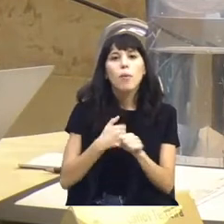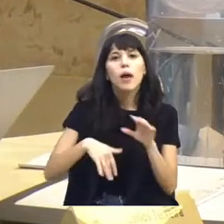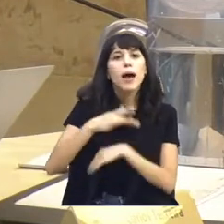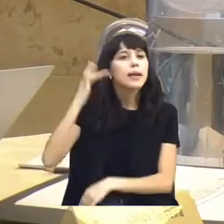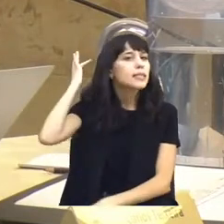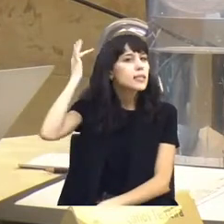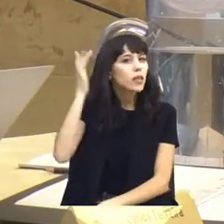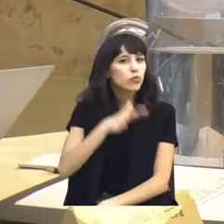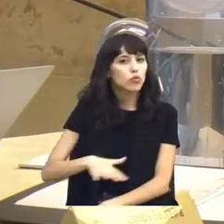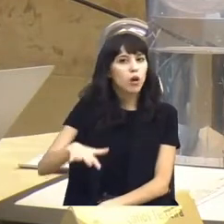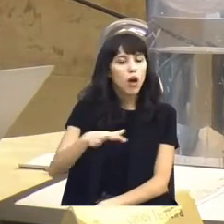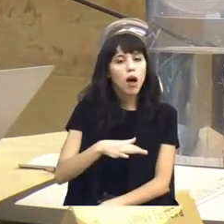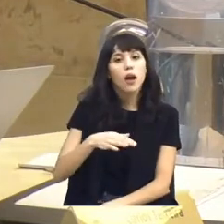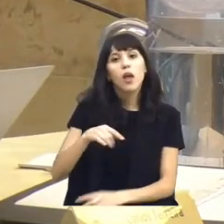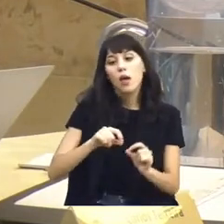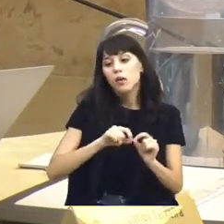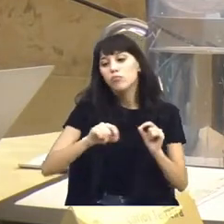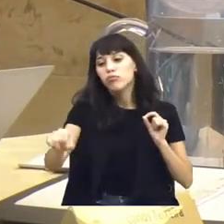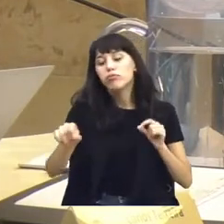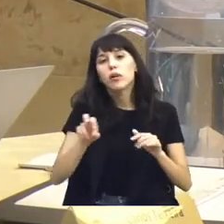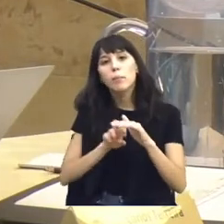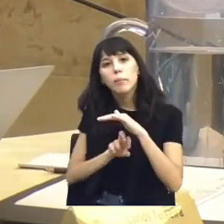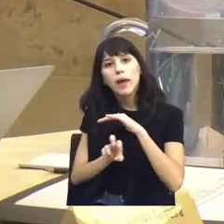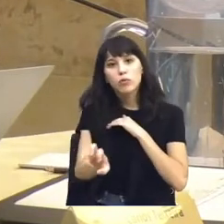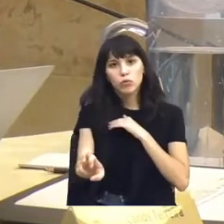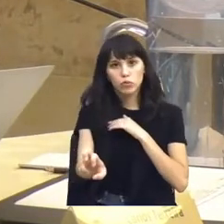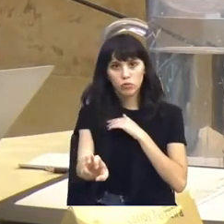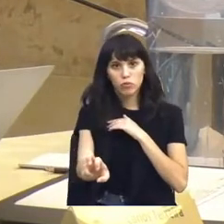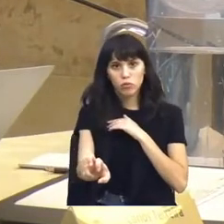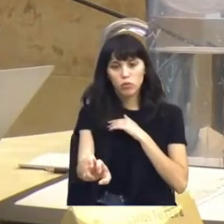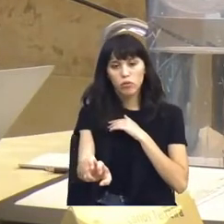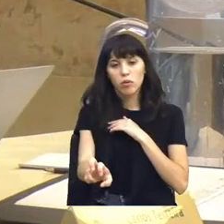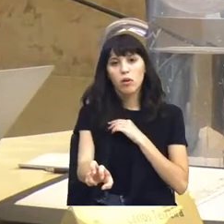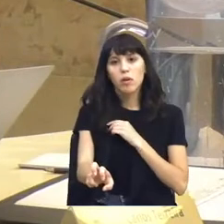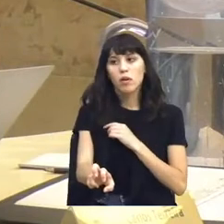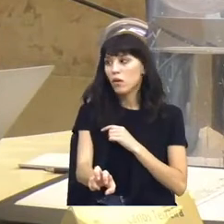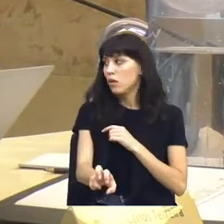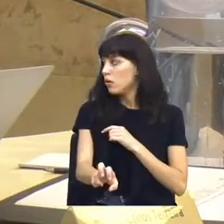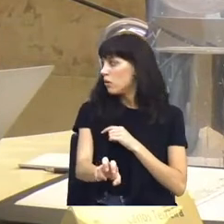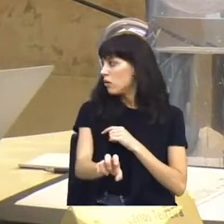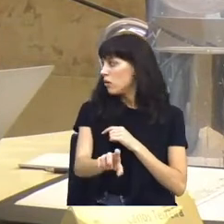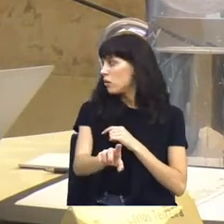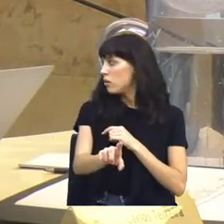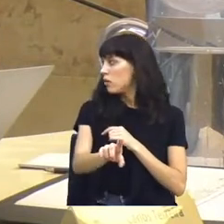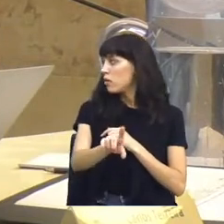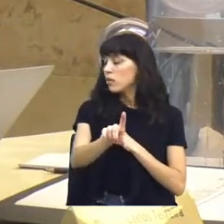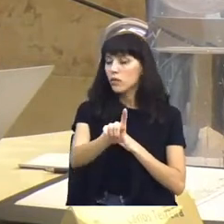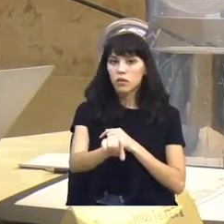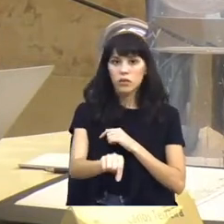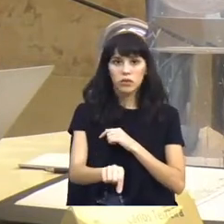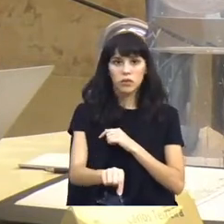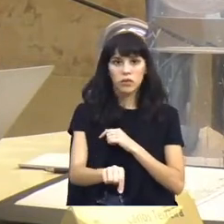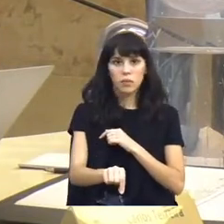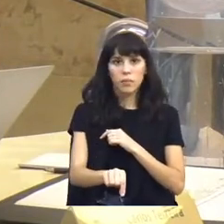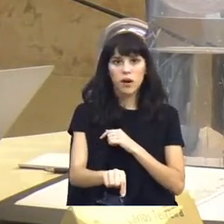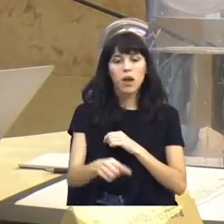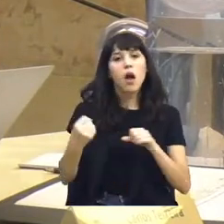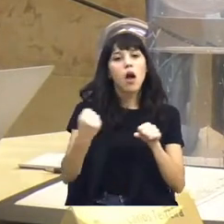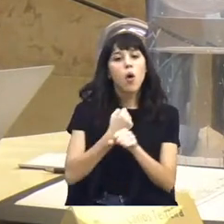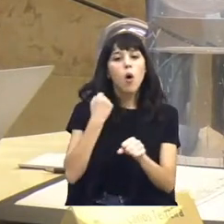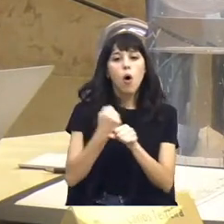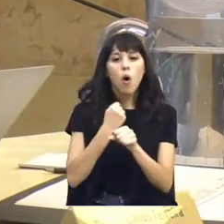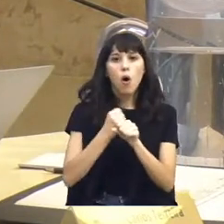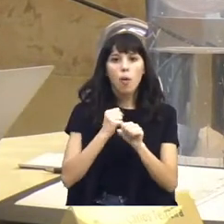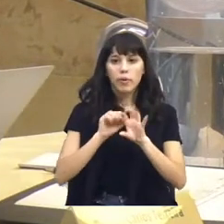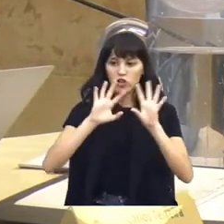no âmbito da expansão da rede da linha metropolitana de Lisboa e eh alguma e no âmbito das obras do plano geral